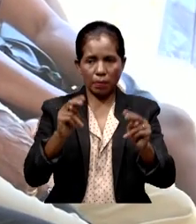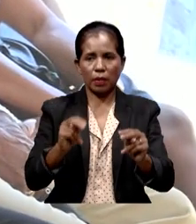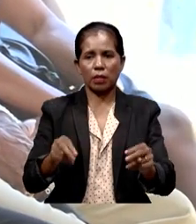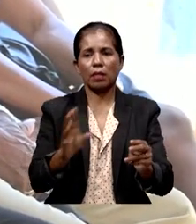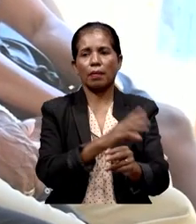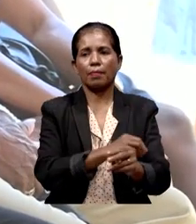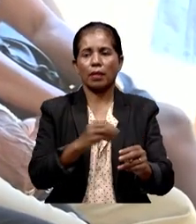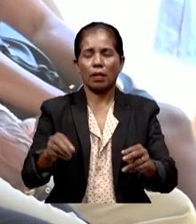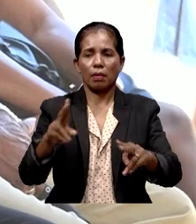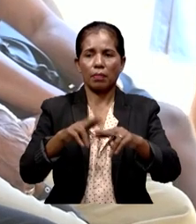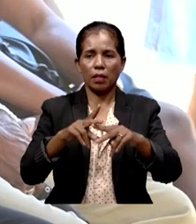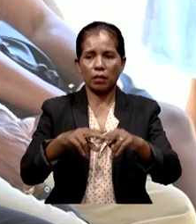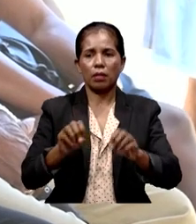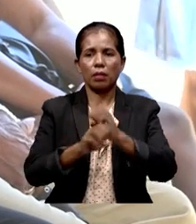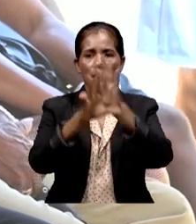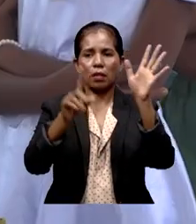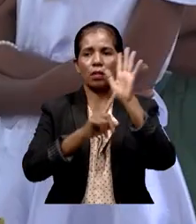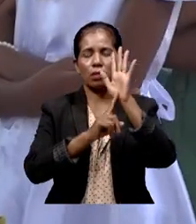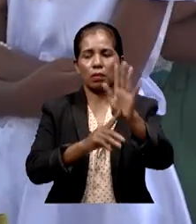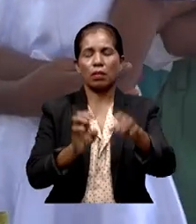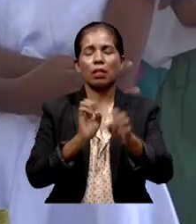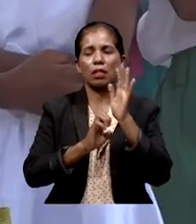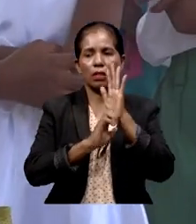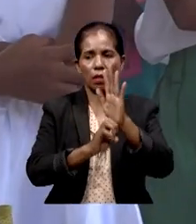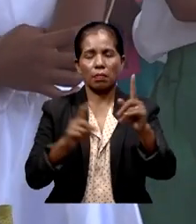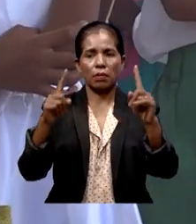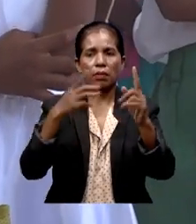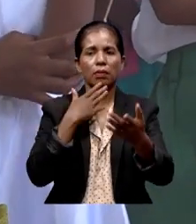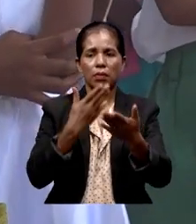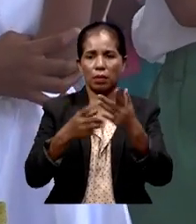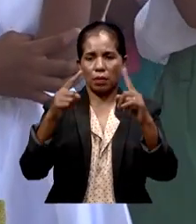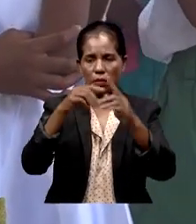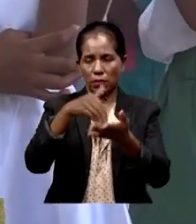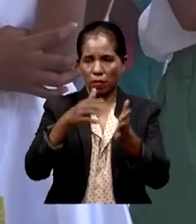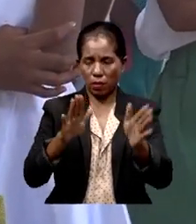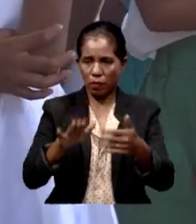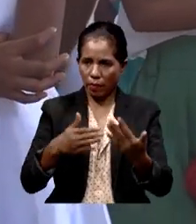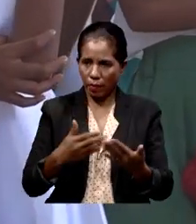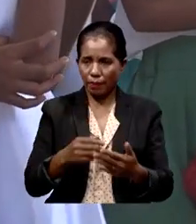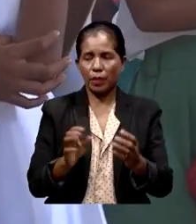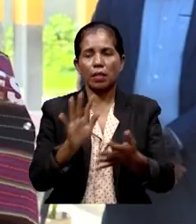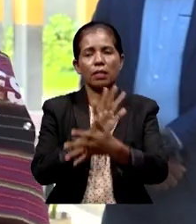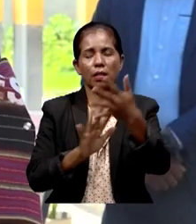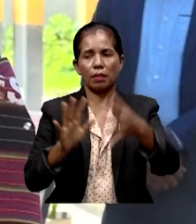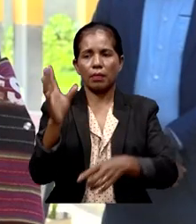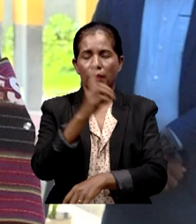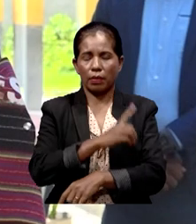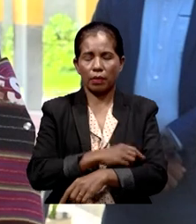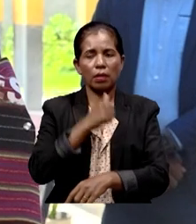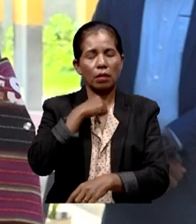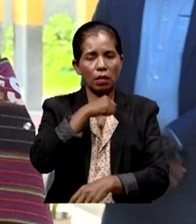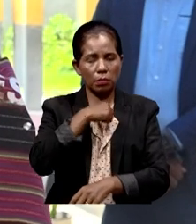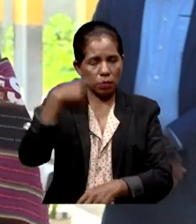Sai Masing Nona Roman, Rodihatudu Exemplo Diak, Ba Estudante Sira. O inauguração, Mahen, Santo